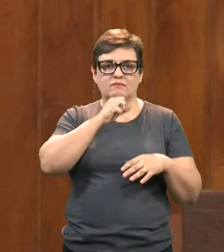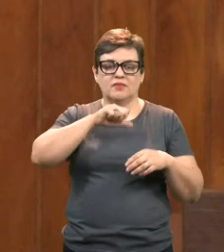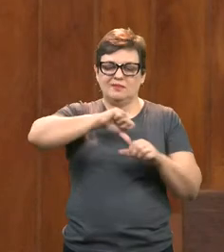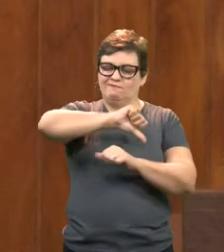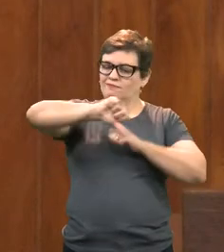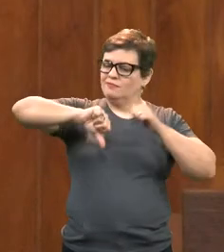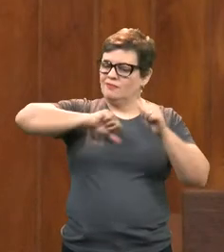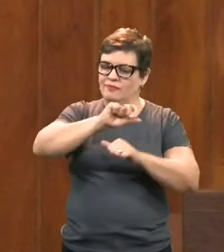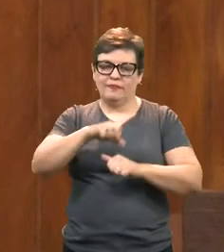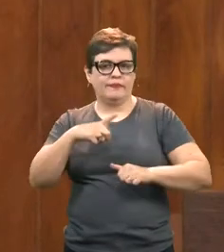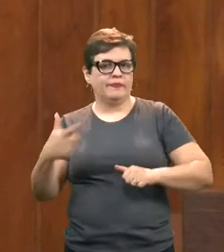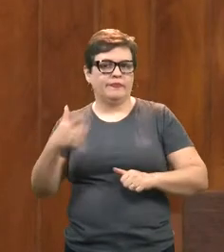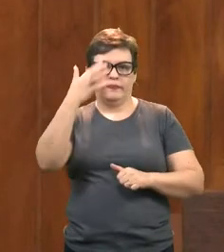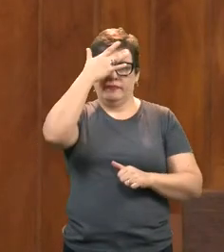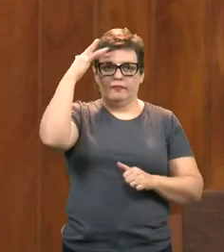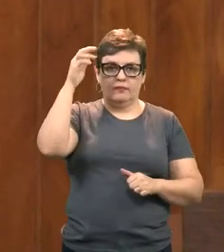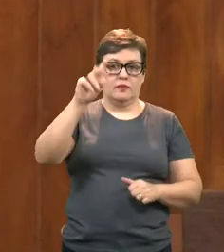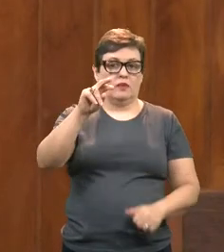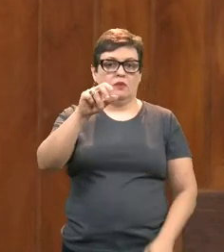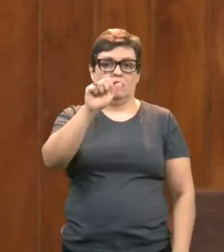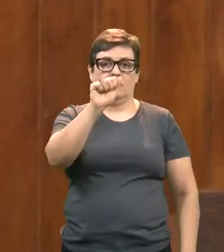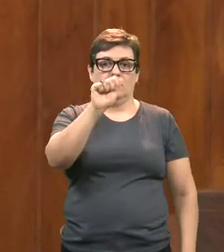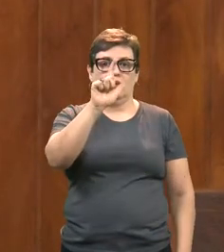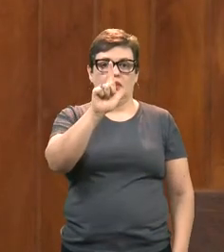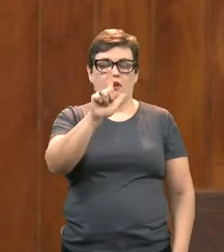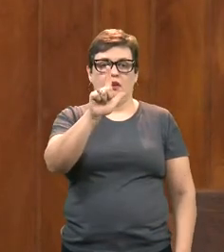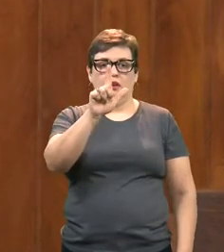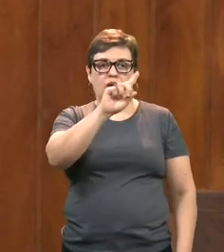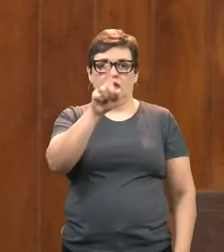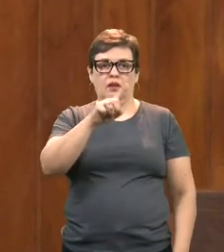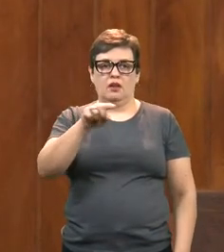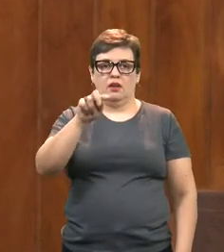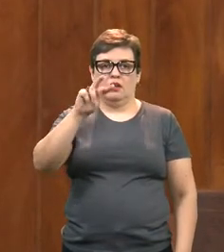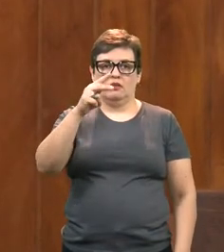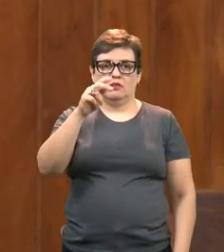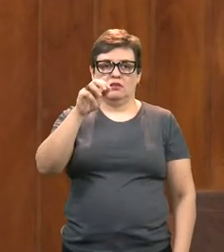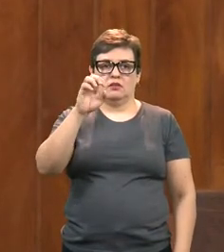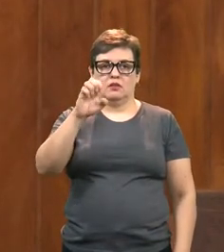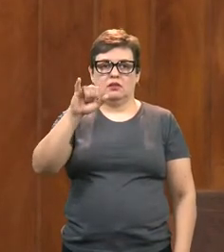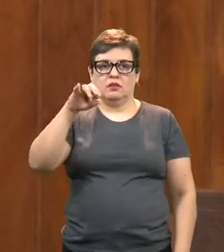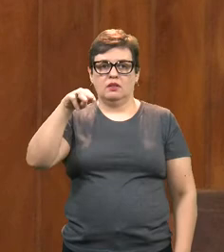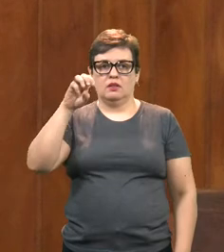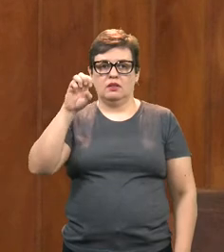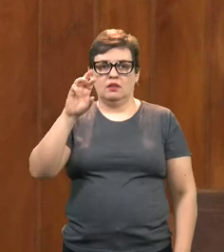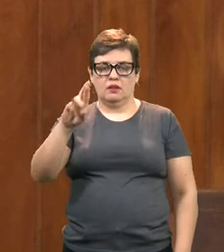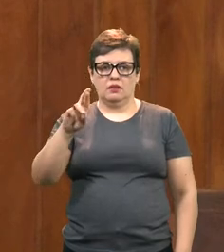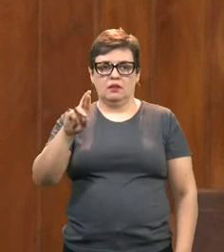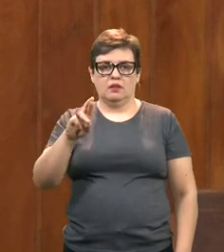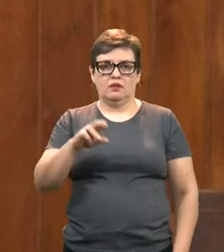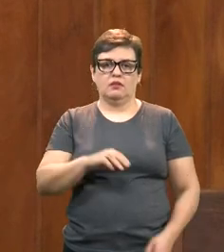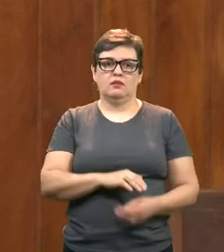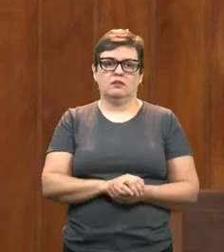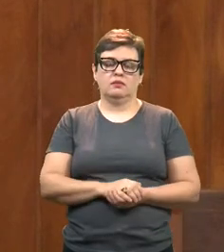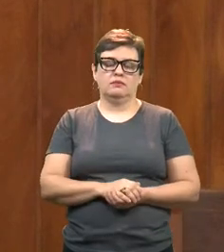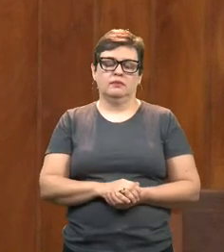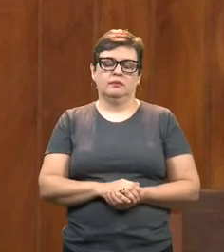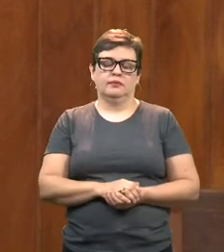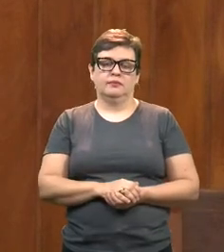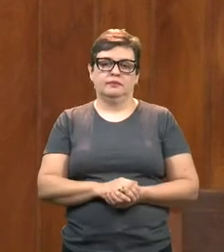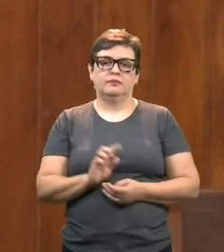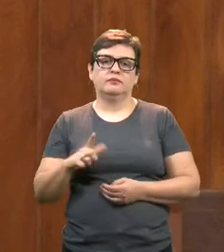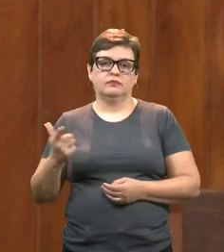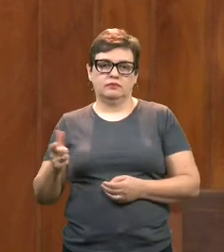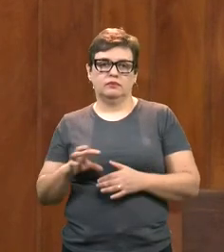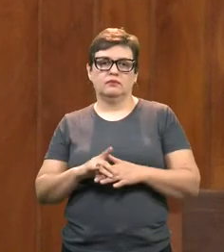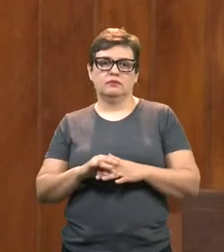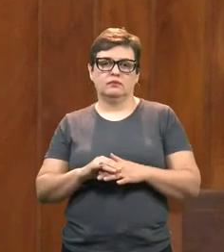do Alzheimer, que esquece até mesmo de que mora naquele lar. Ou então, na questão do Parkinson também,